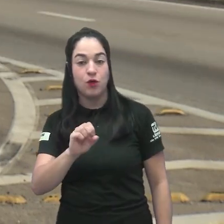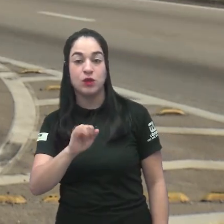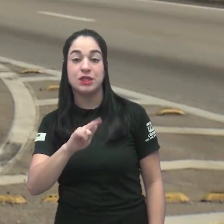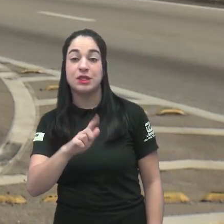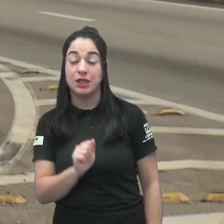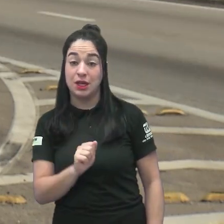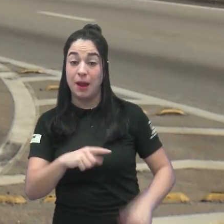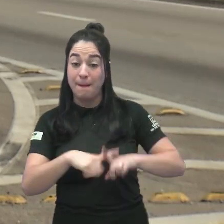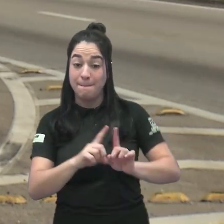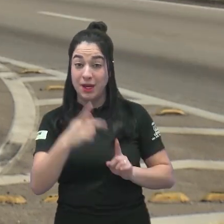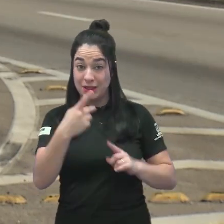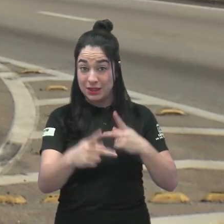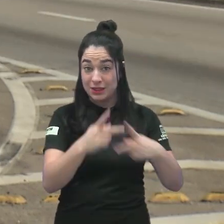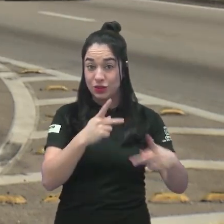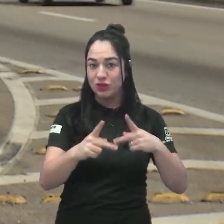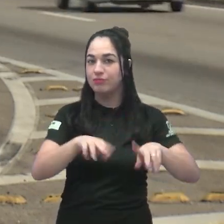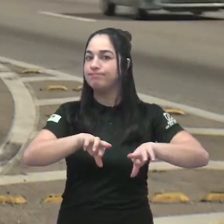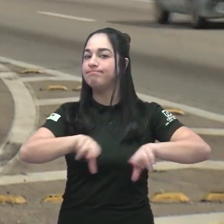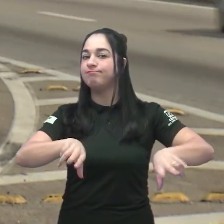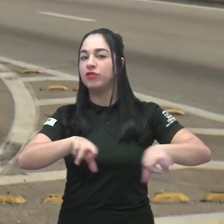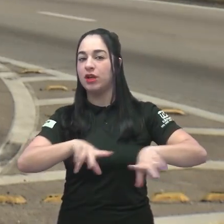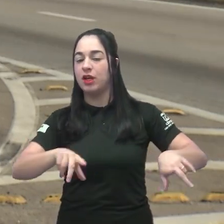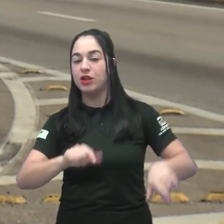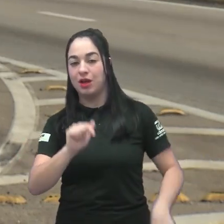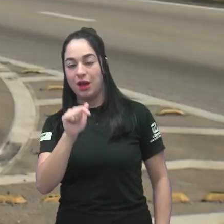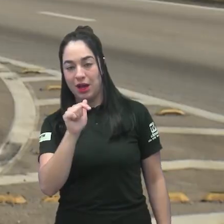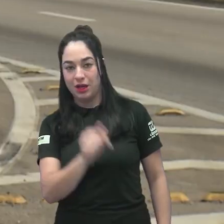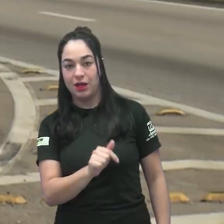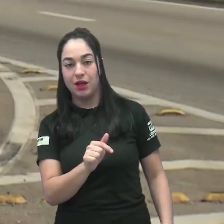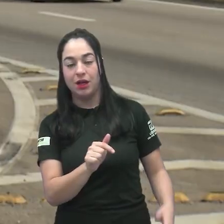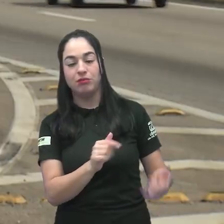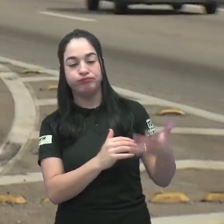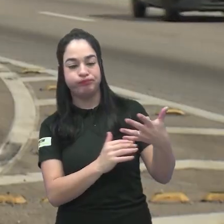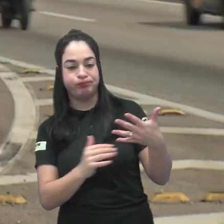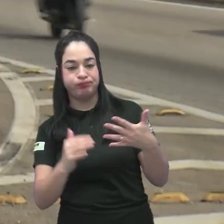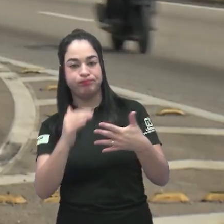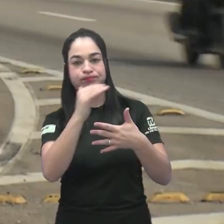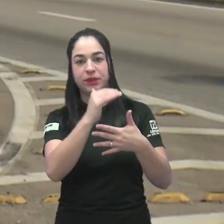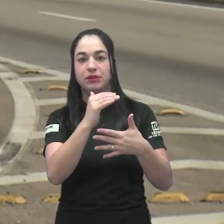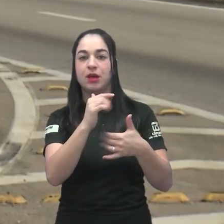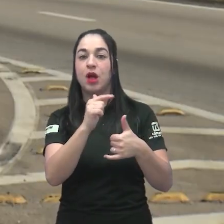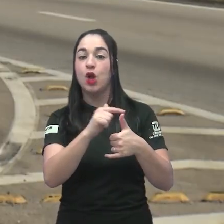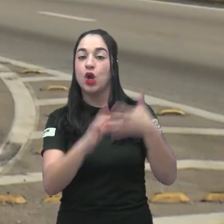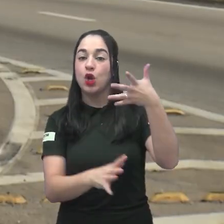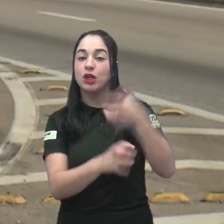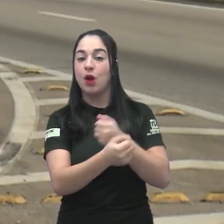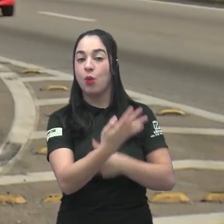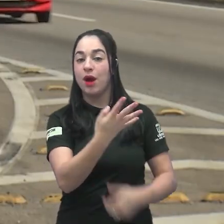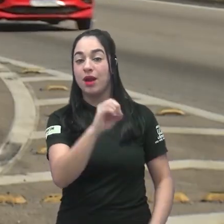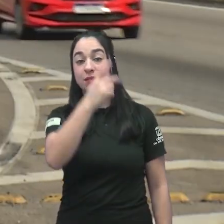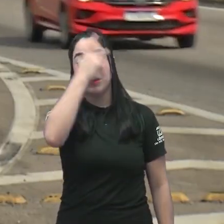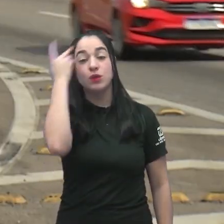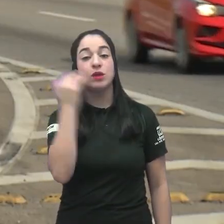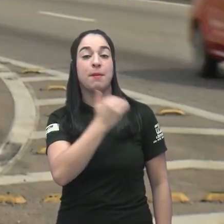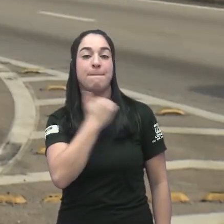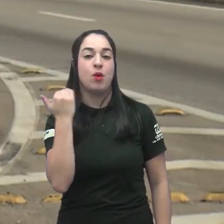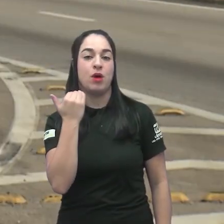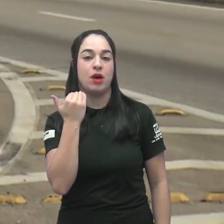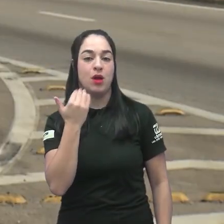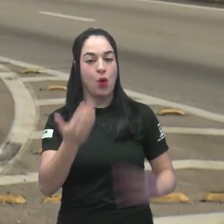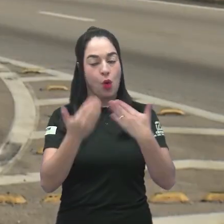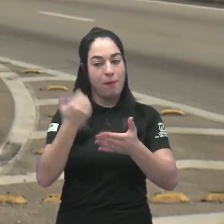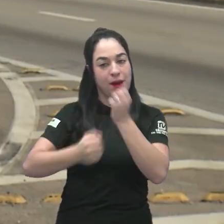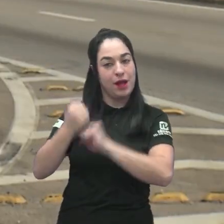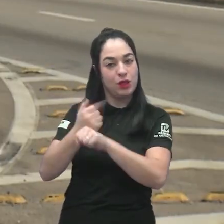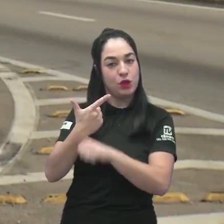segundo dados do Infociga. Mas São José dos Campos tem um cenário diferente. A cidade liderou o ranking regional com 40